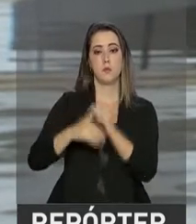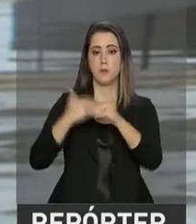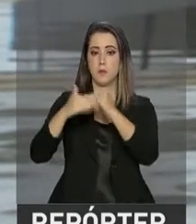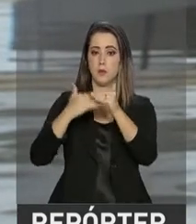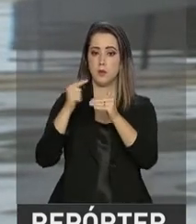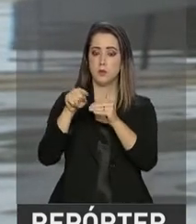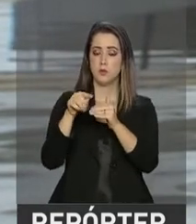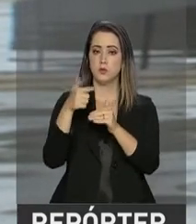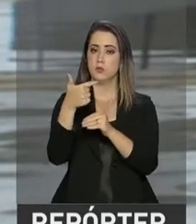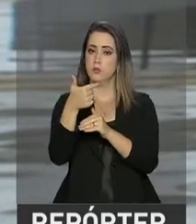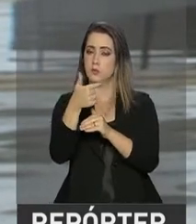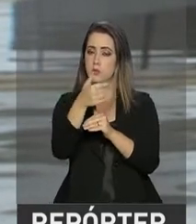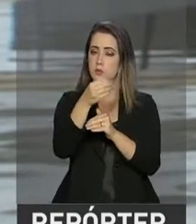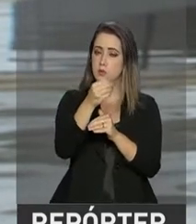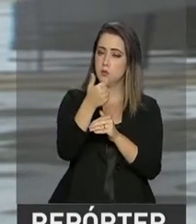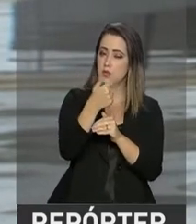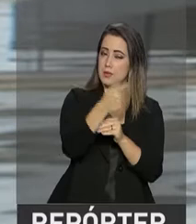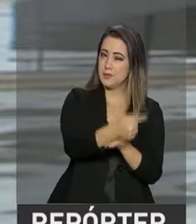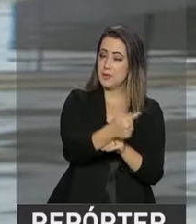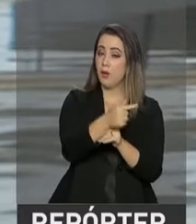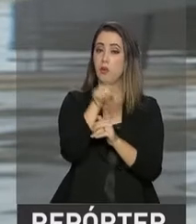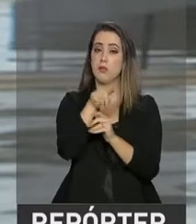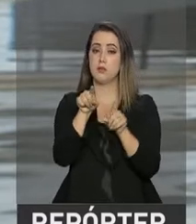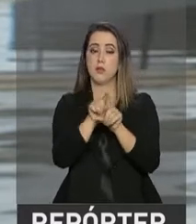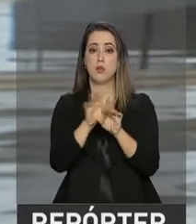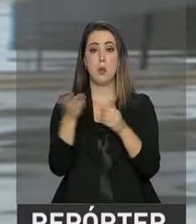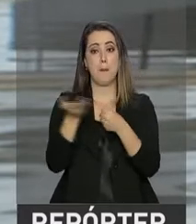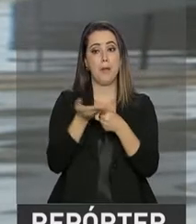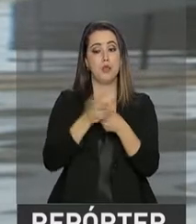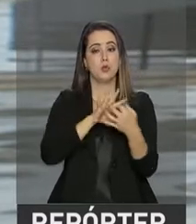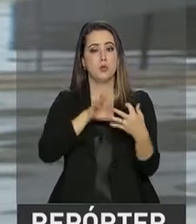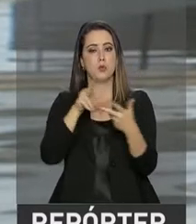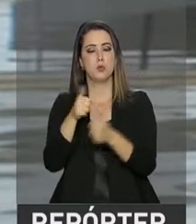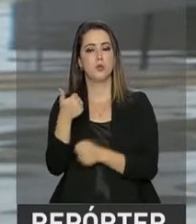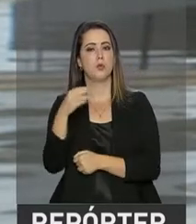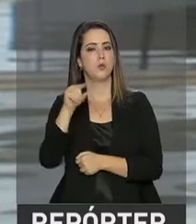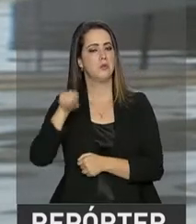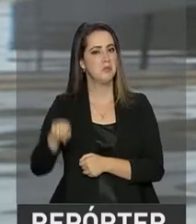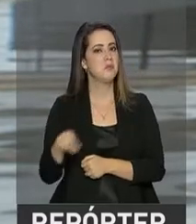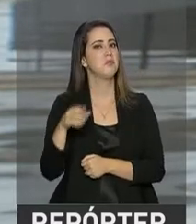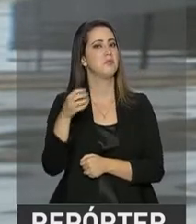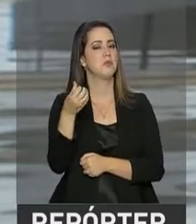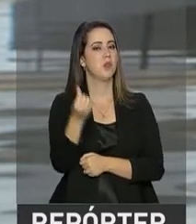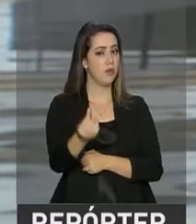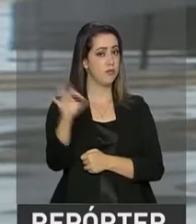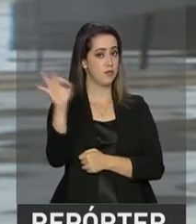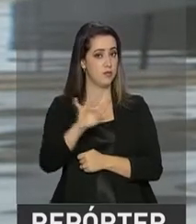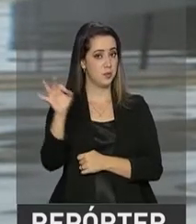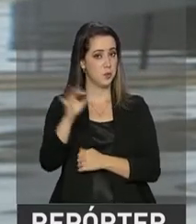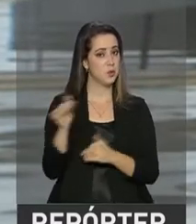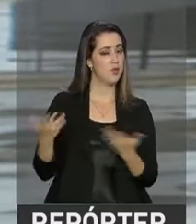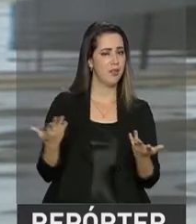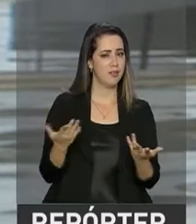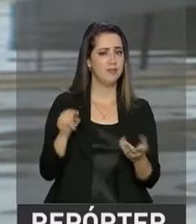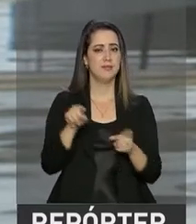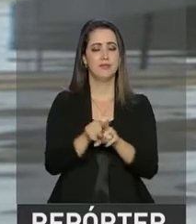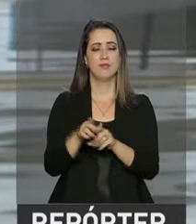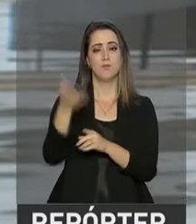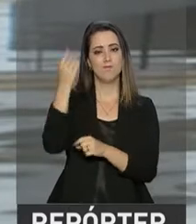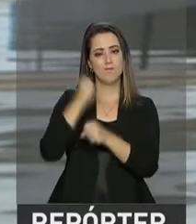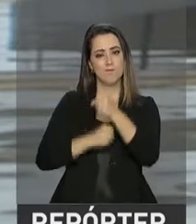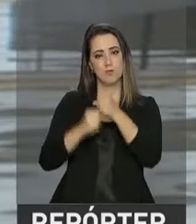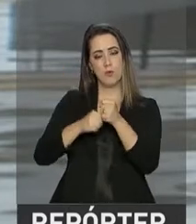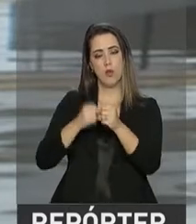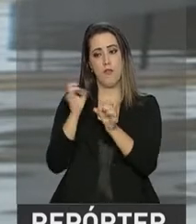17,5% em 2017, enquanto a média mundial foi de 10,6%. No último ano, o crescimento das